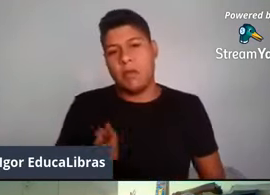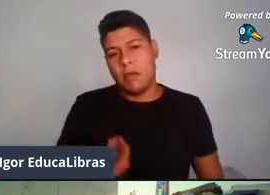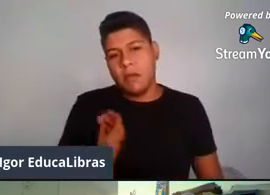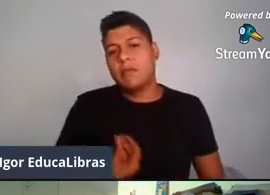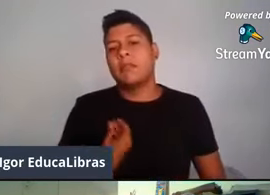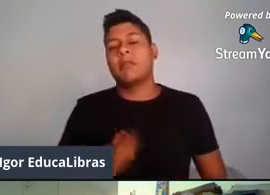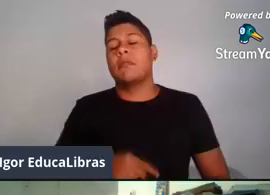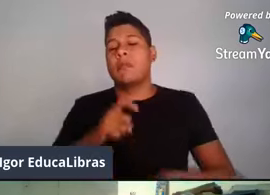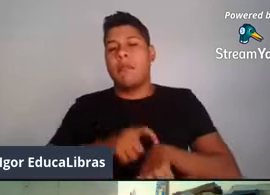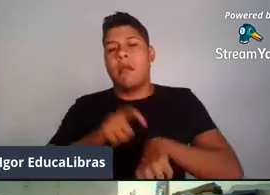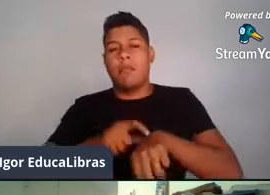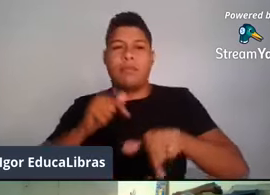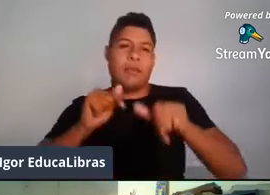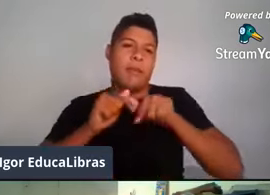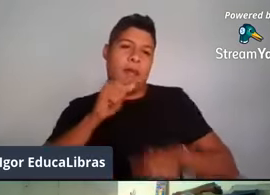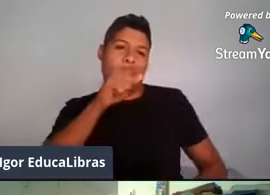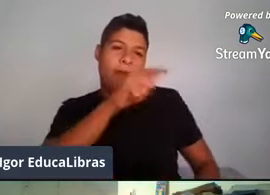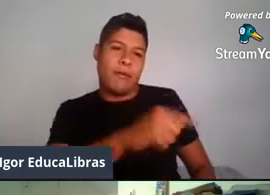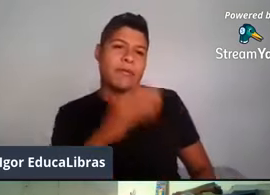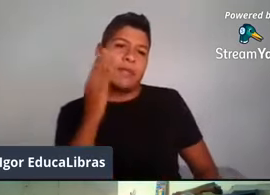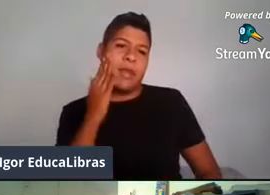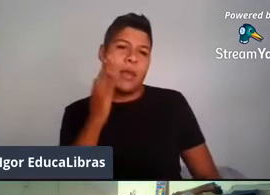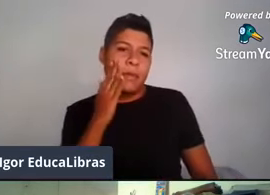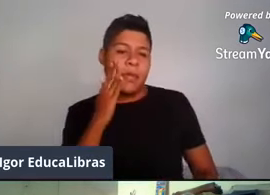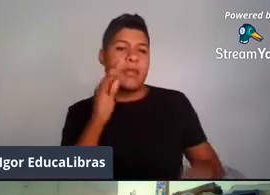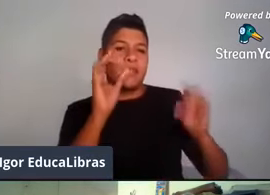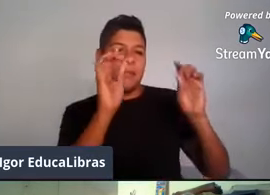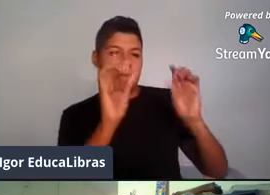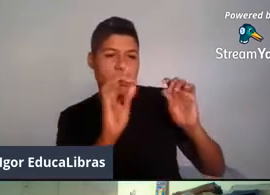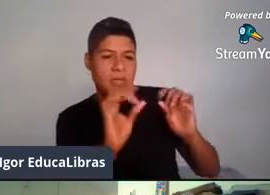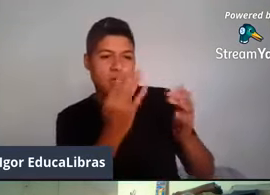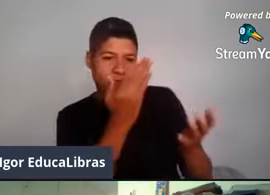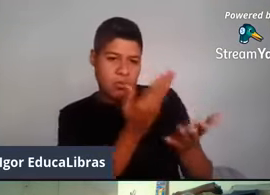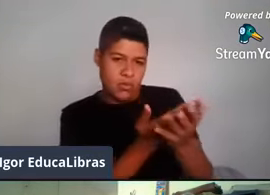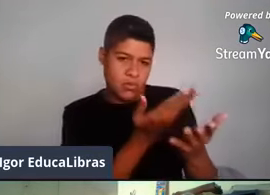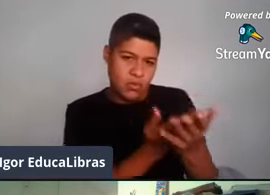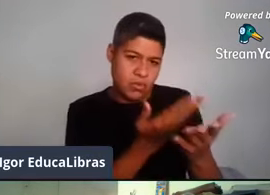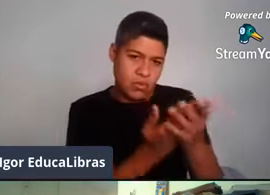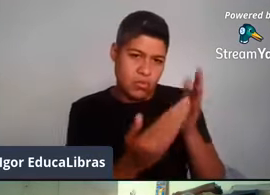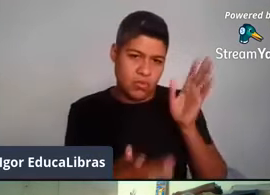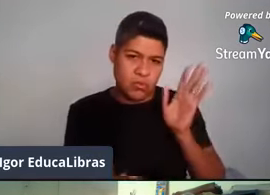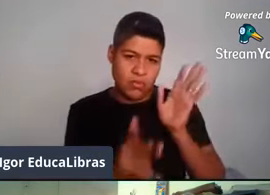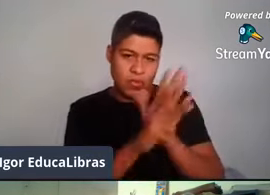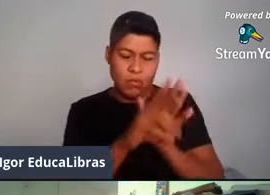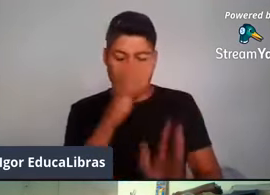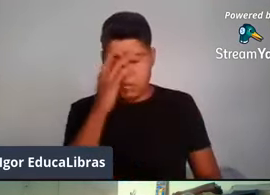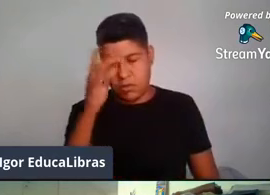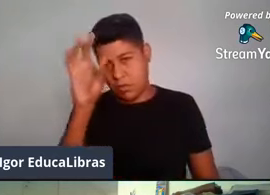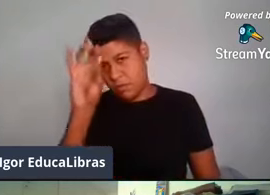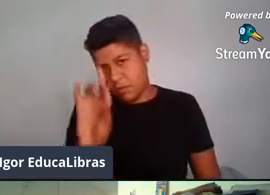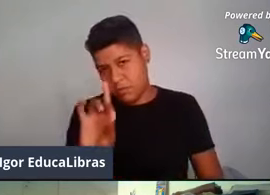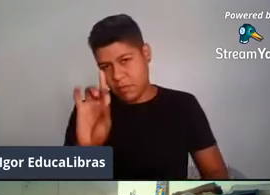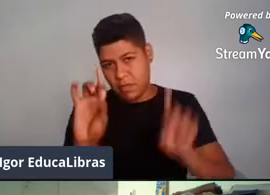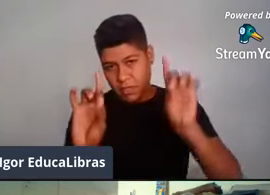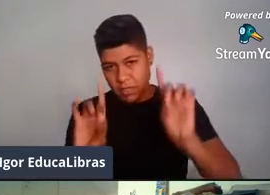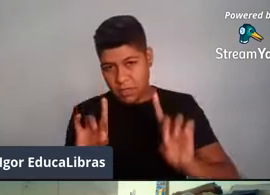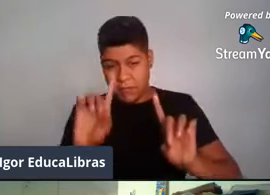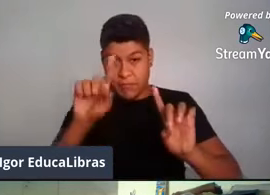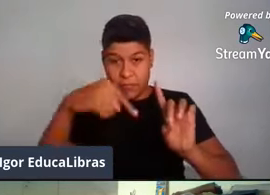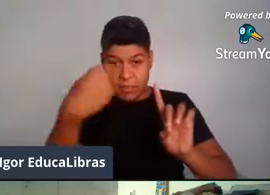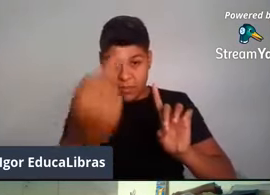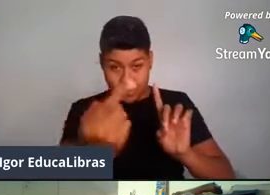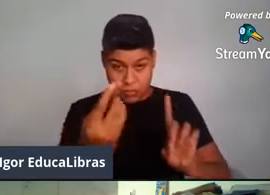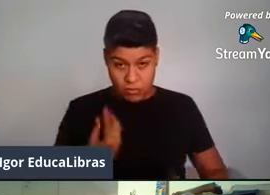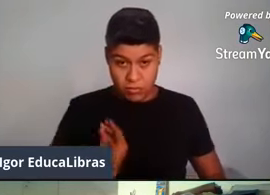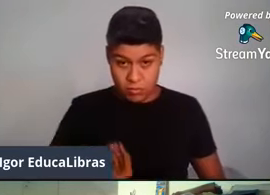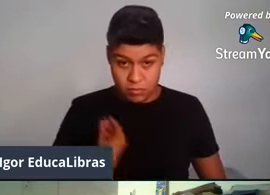tempo lá, e por isso até a especialização nessa área de pessoa com deficiência. Depois, agora, mais